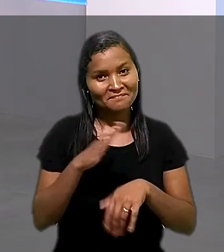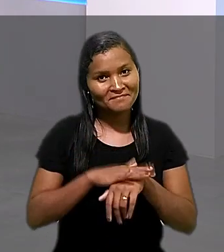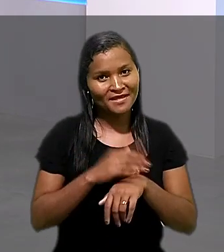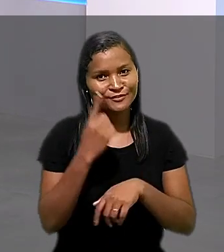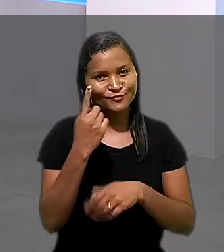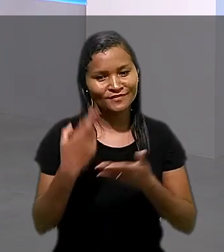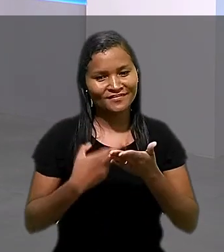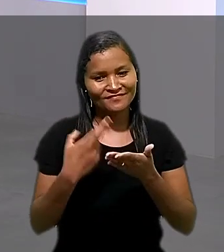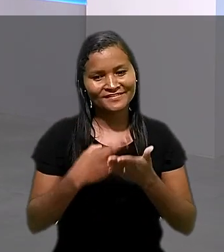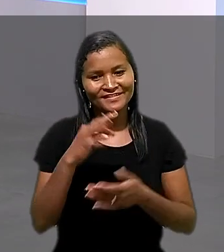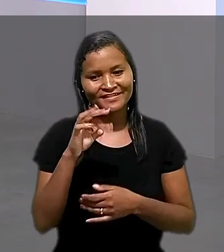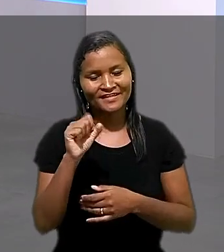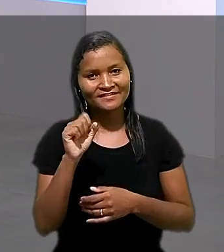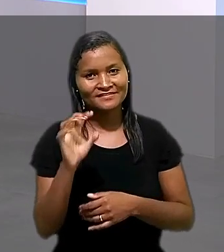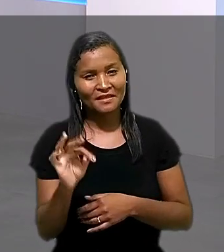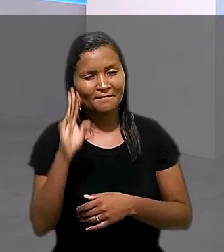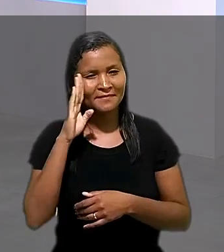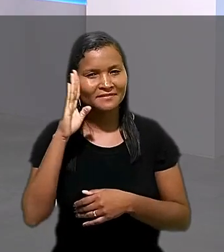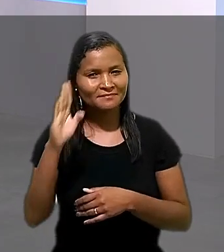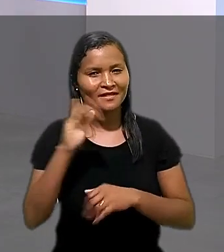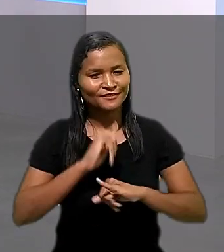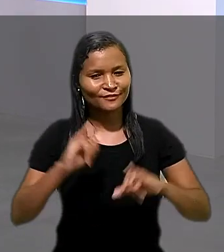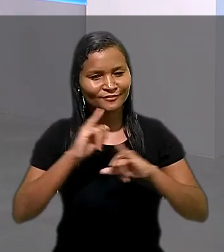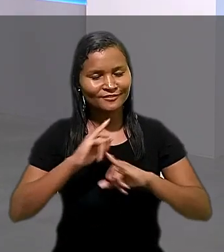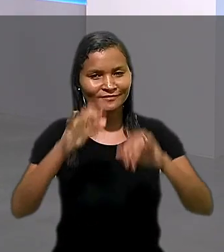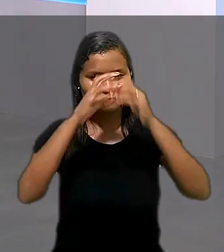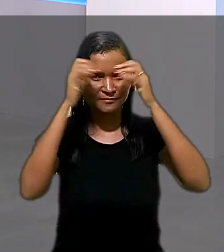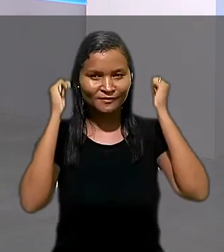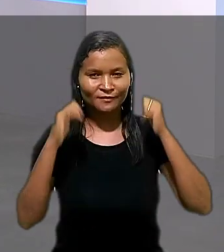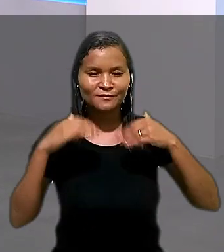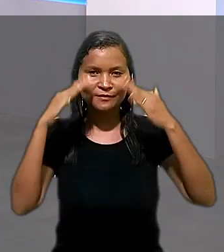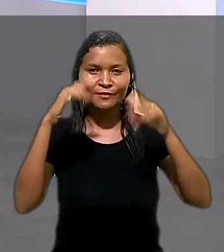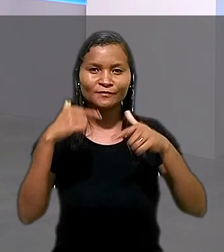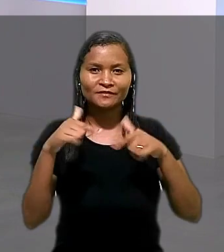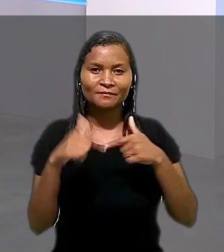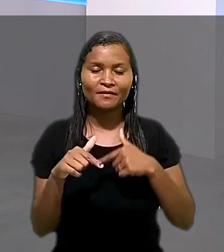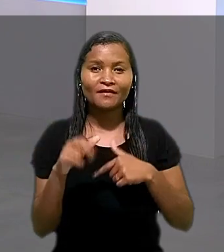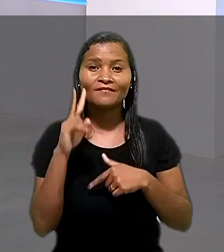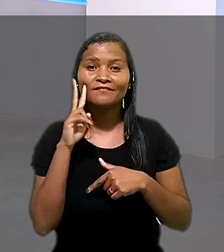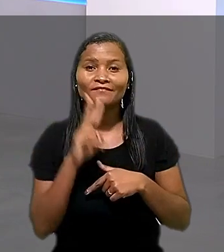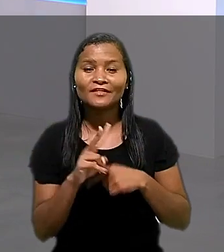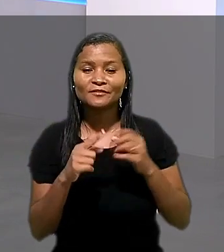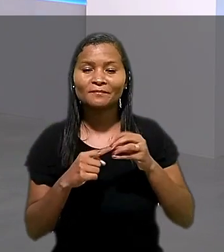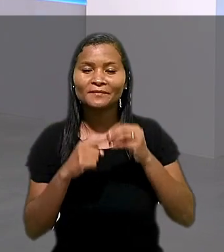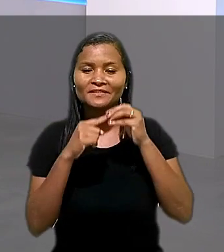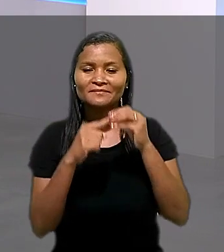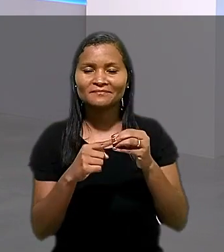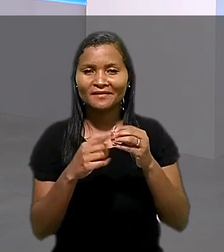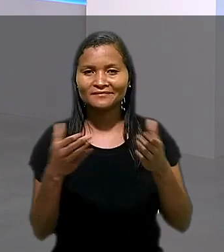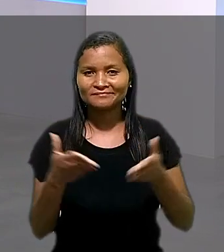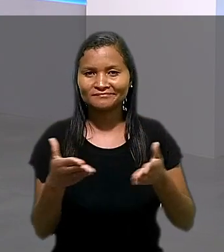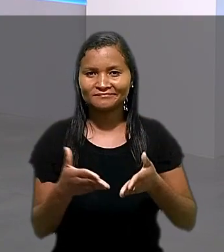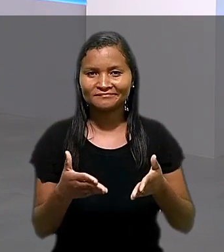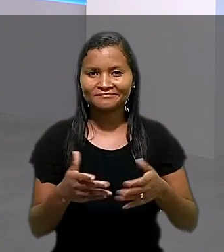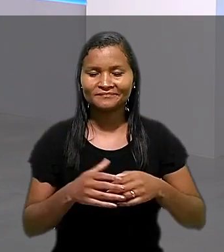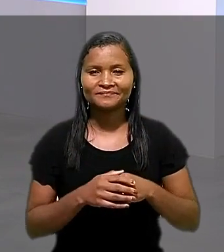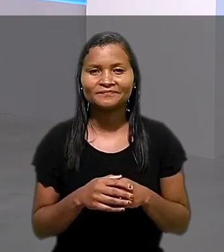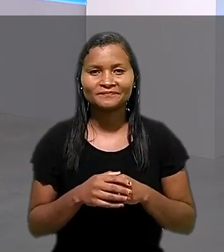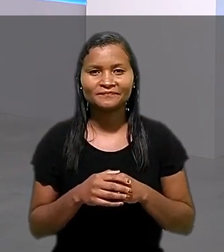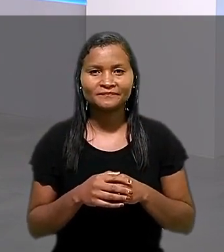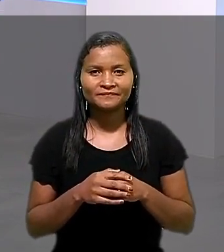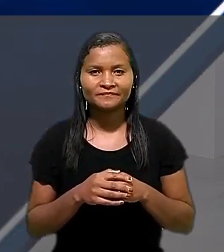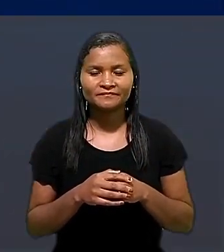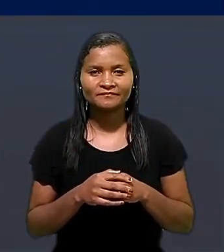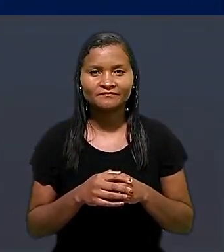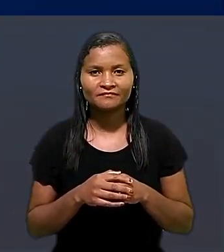Olá, está começando mais um Revista TST com as principais notícias do Tribunal Superior do Trabalho. Veja os destaques desta edição.